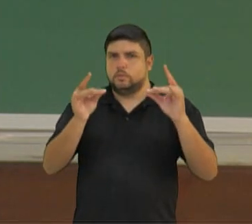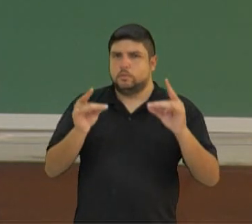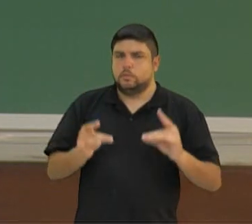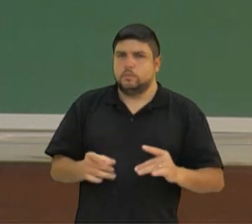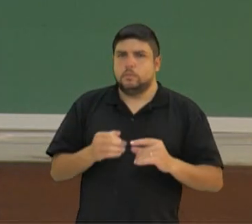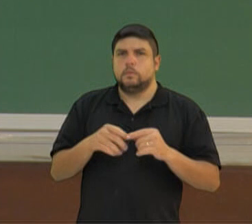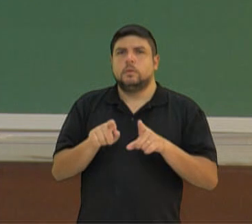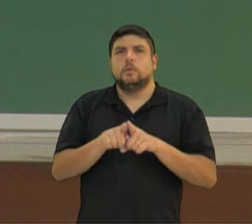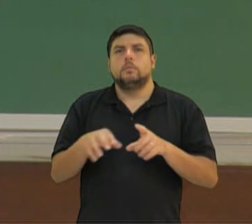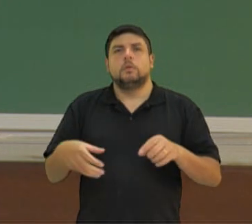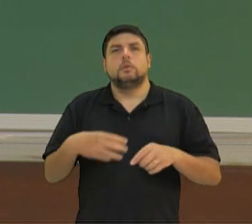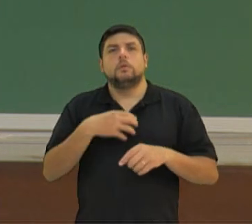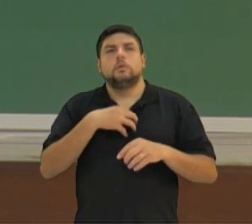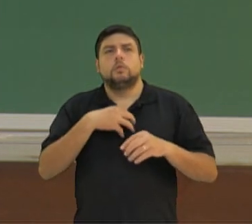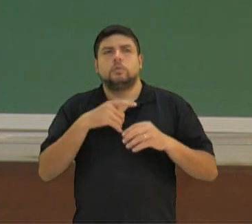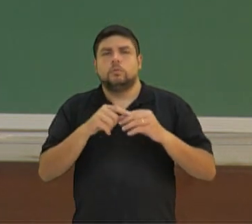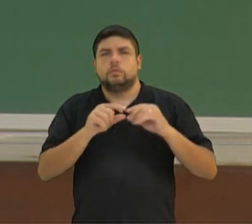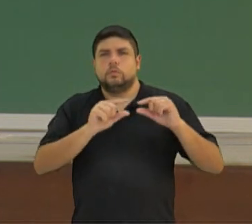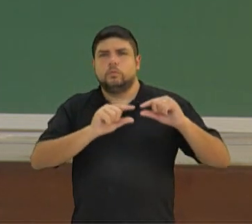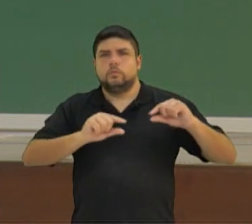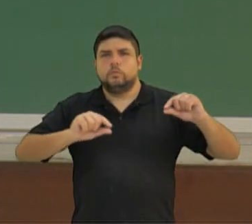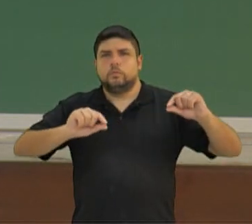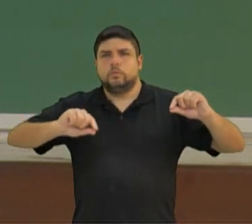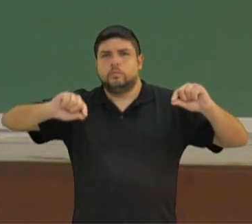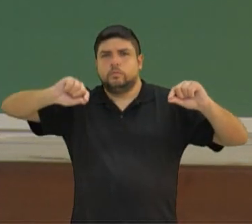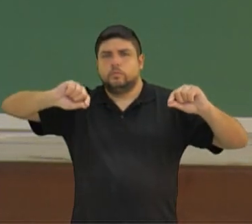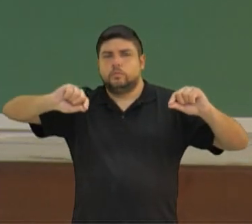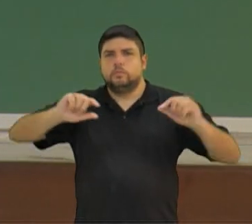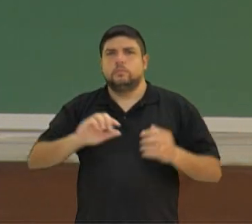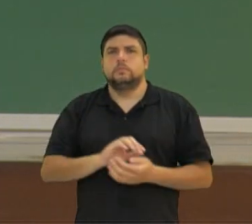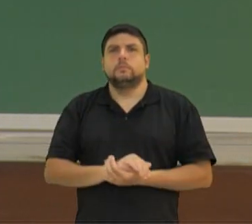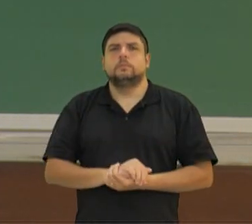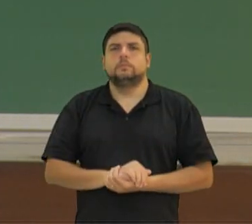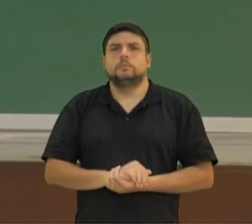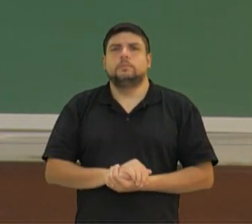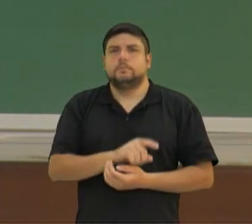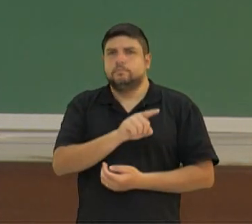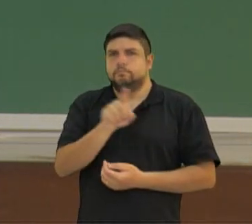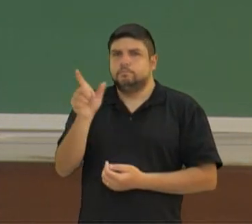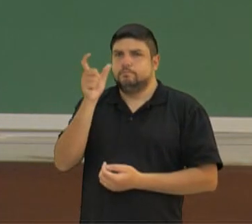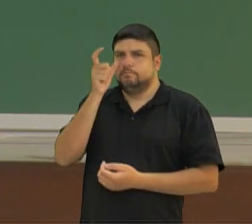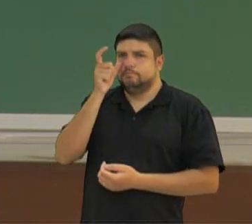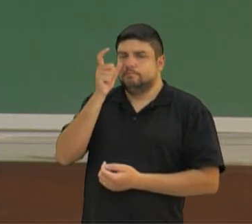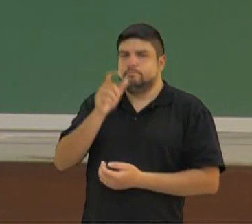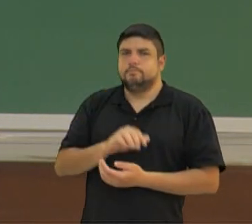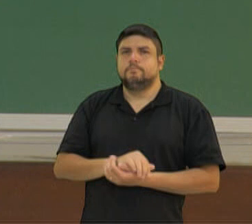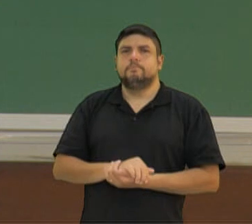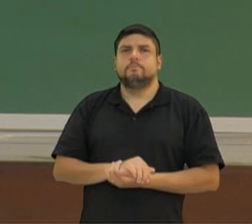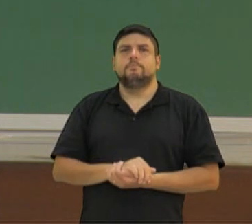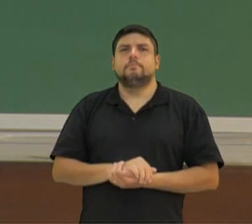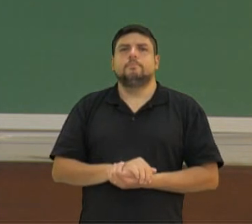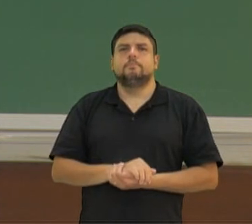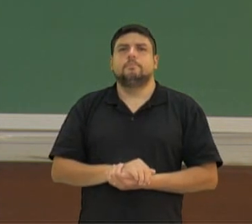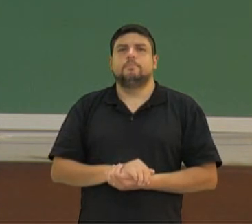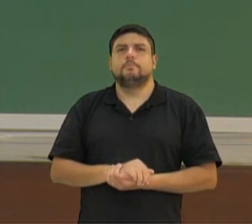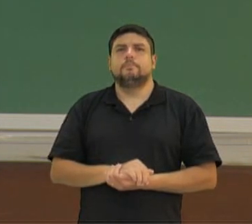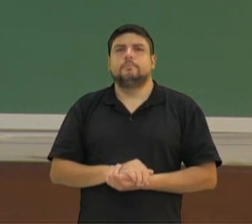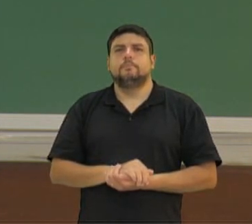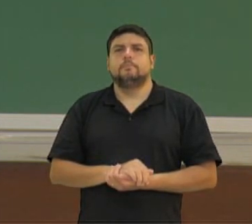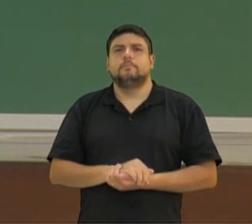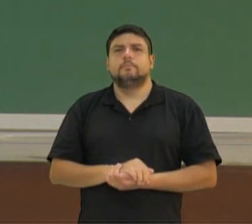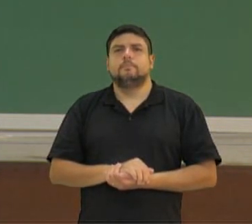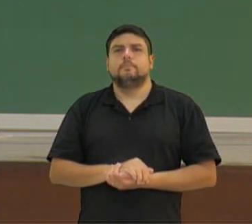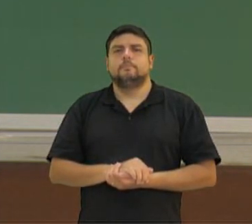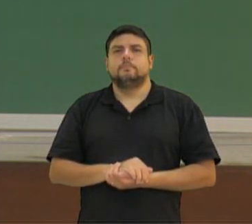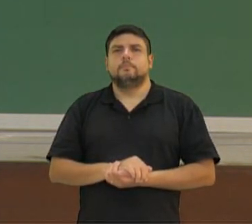as formas das asas também, ó. Vocês podem observar. Aqui são as